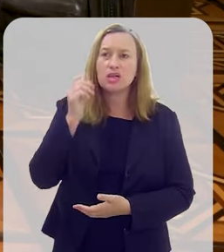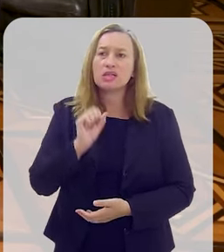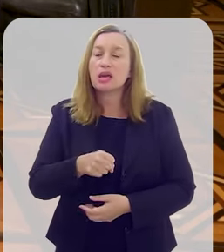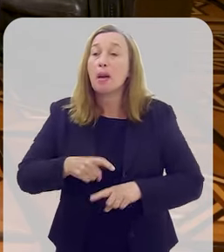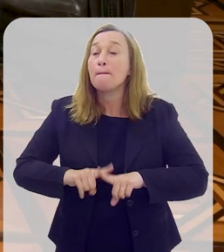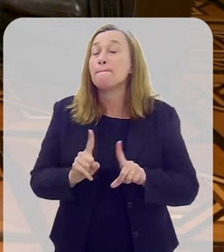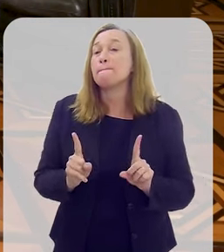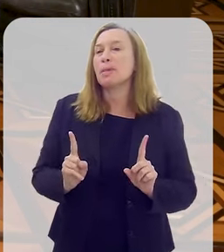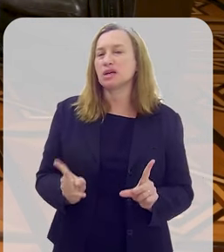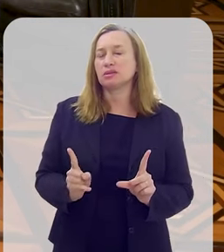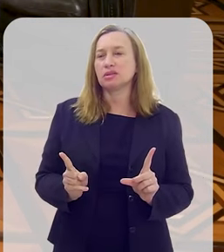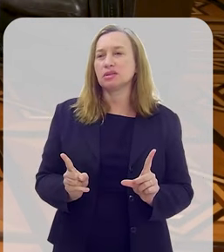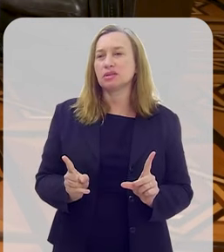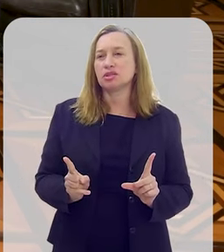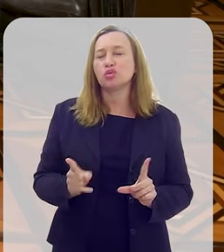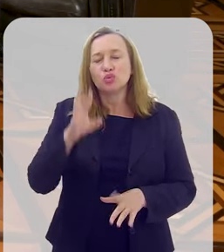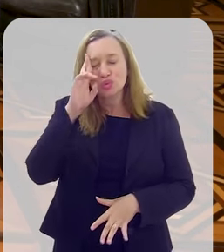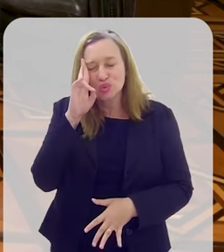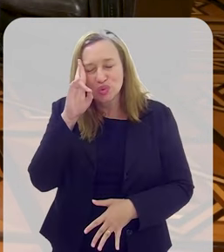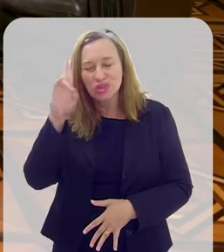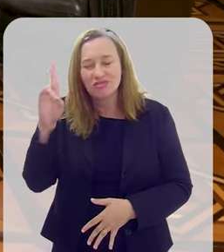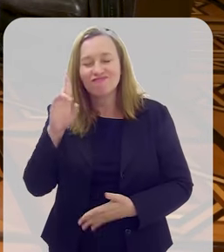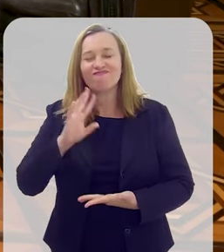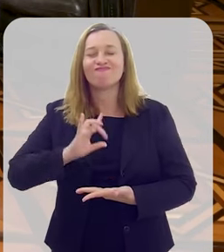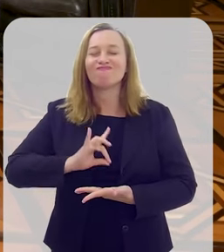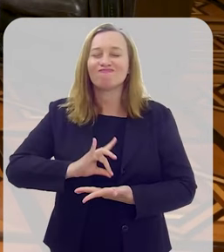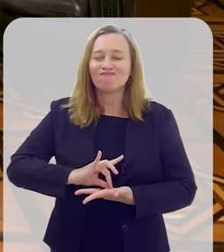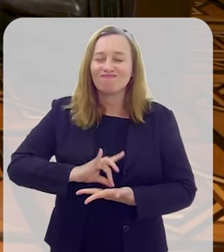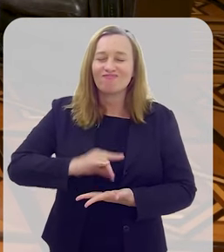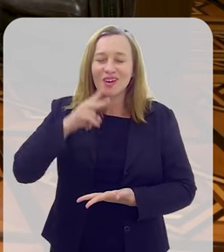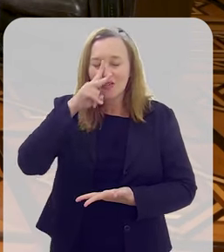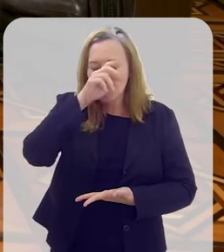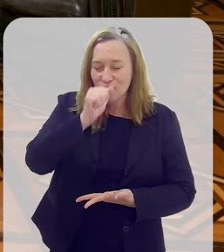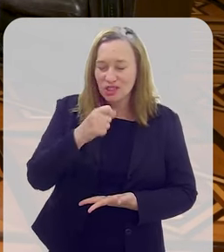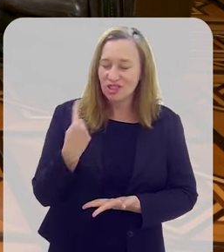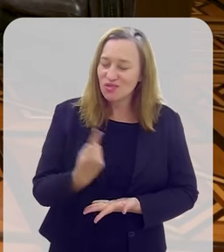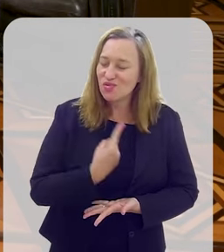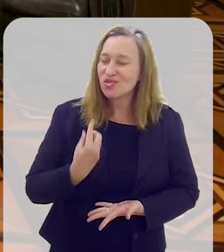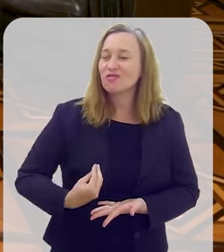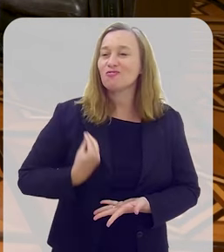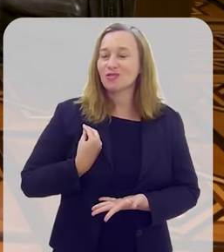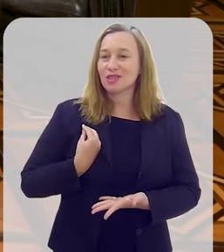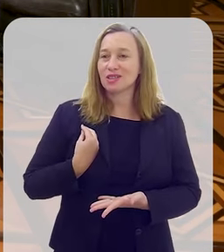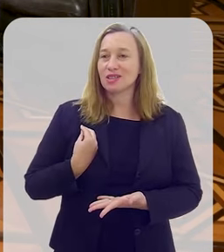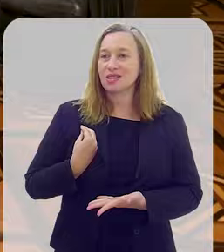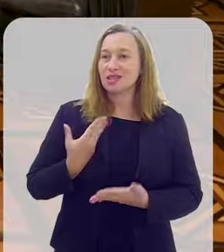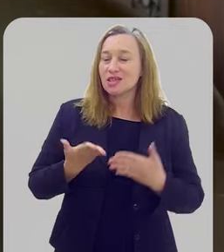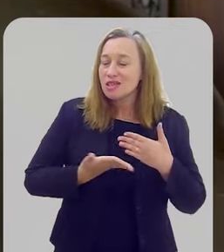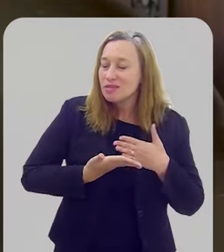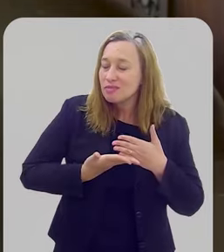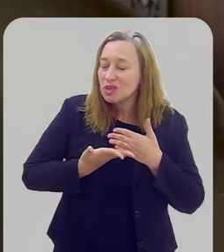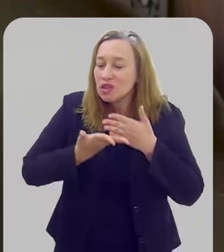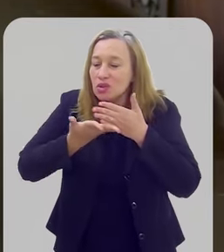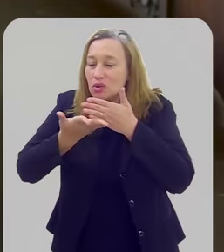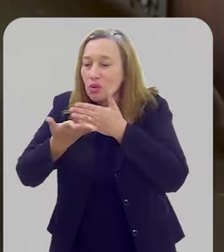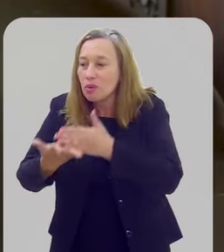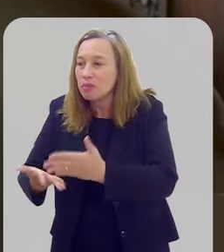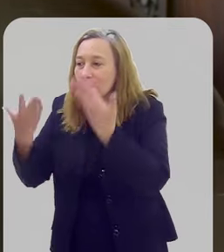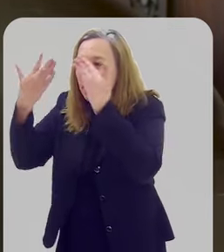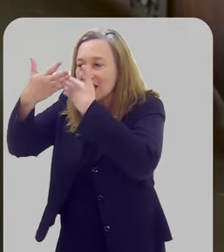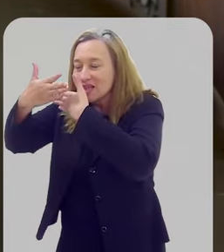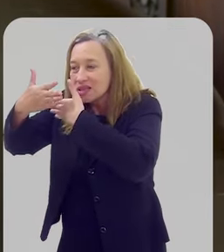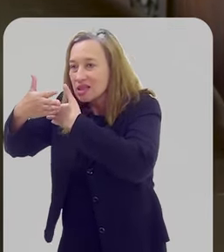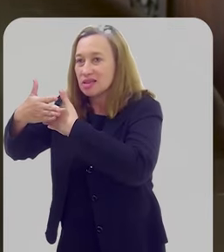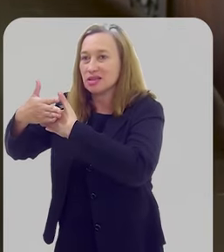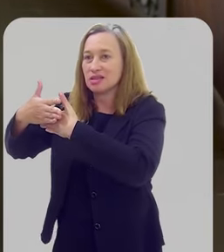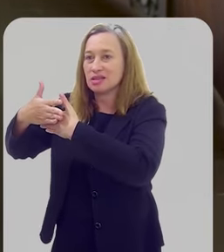pessoas né mas o senhor verdadeiramente é a força da nossa vida e ele me levou pra sala